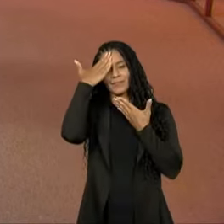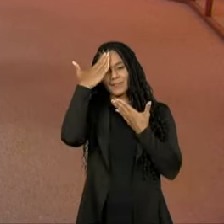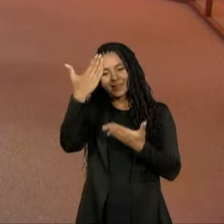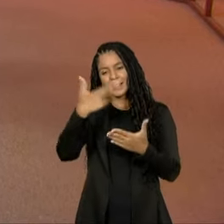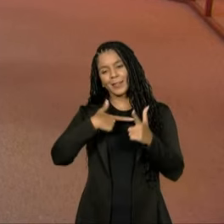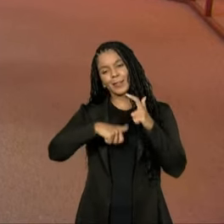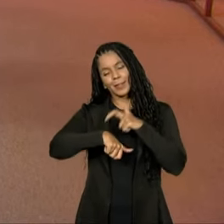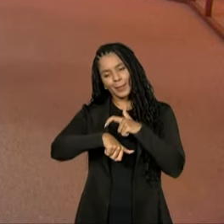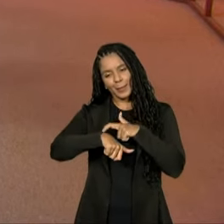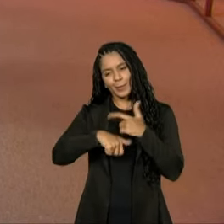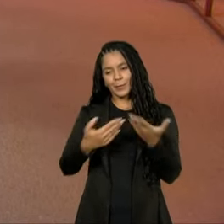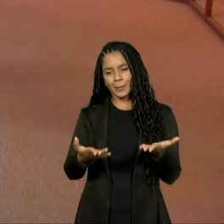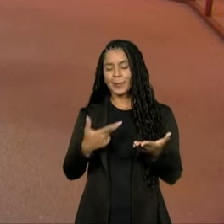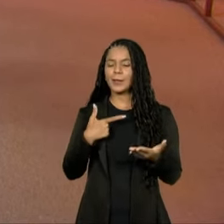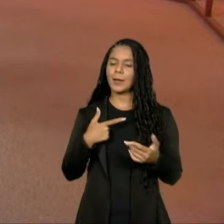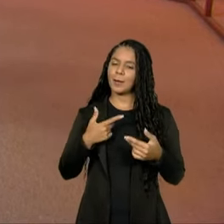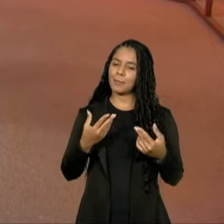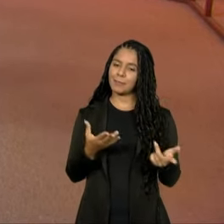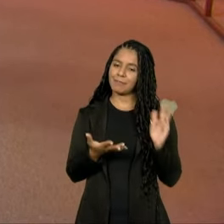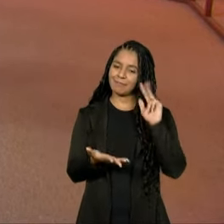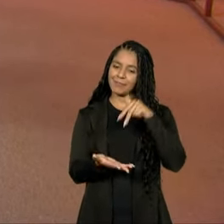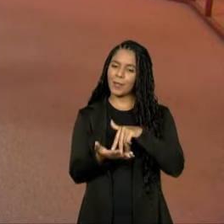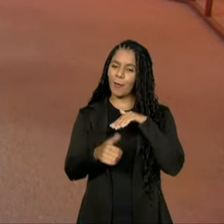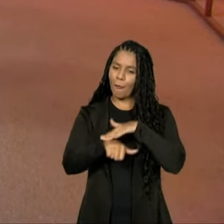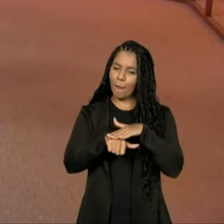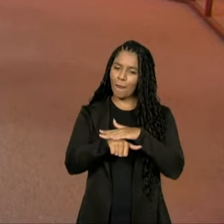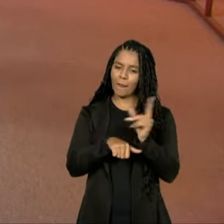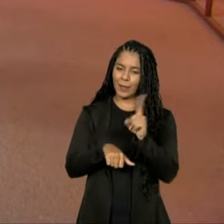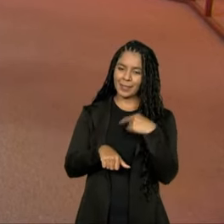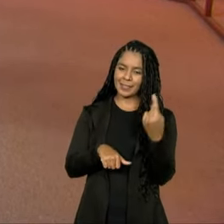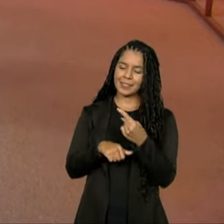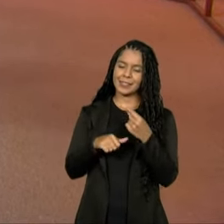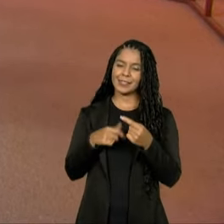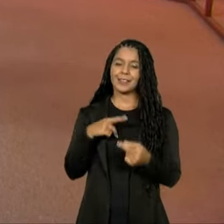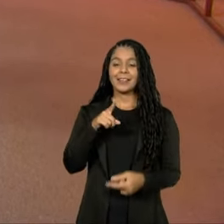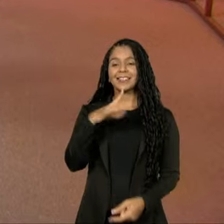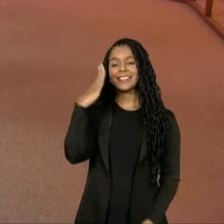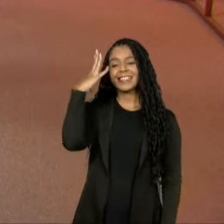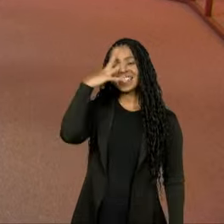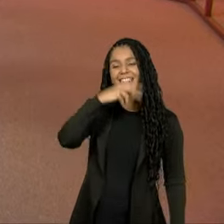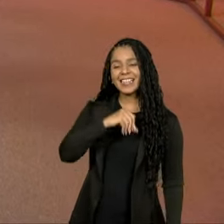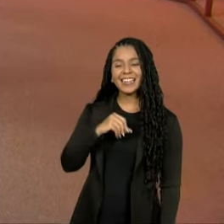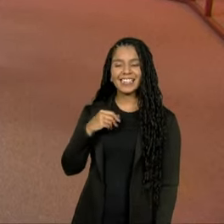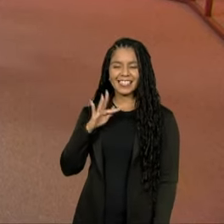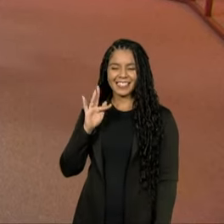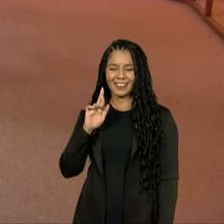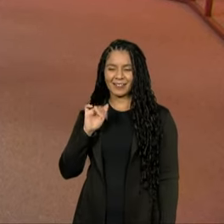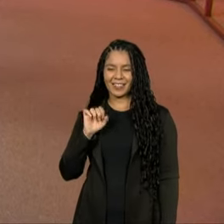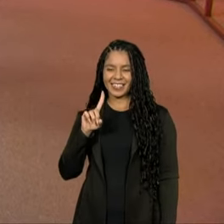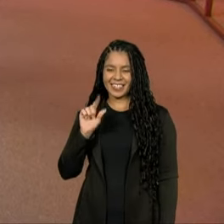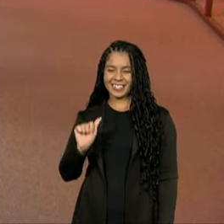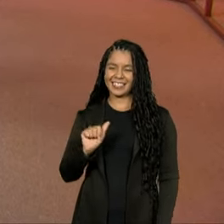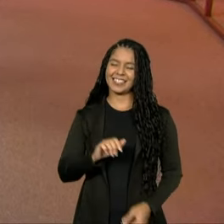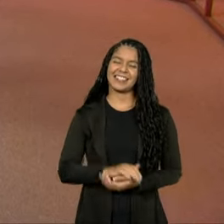seu tempo, a sua dedicação de ter vindo aqui conversar com a gente, tá? Você tá linda, Fernanda. Ó, o Freixo tá...